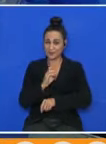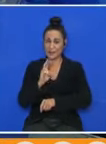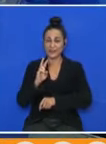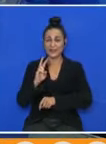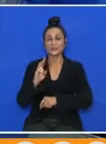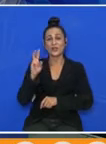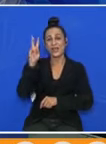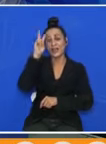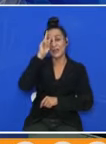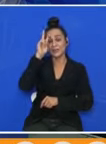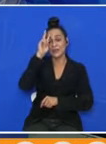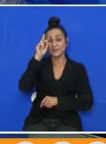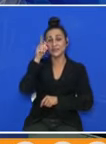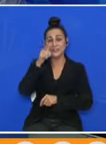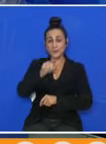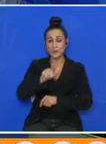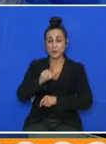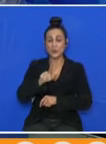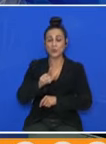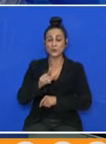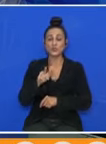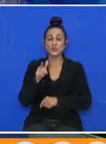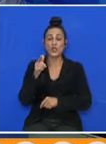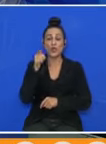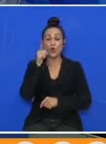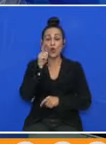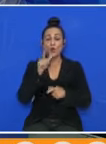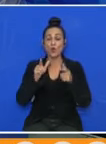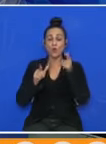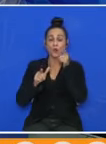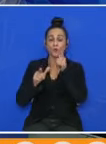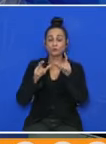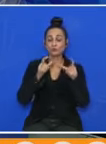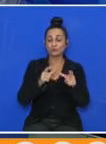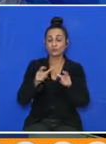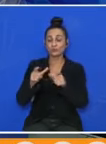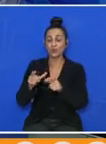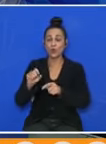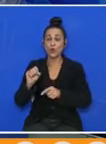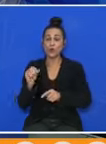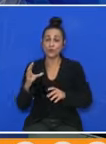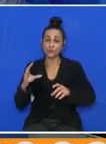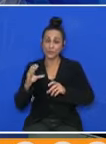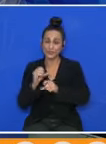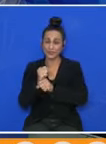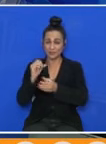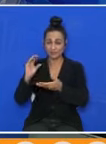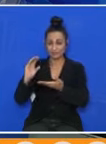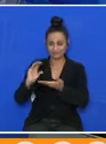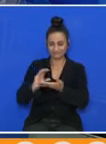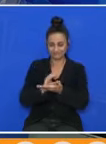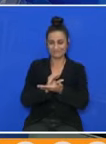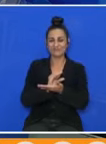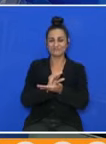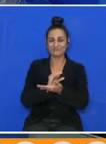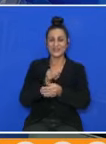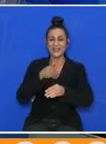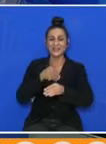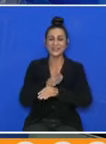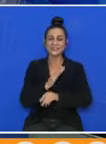validado. Lembrando, logo após a apuração, você poderá saber de onde são as apostas vencedoras ou se o prêmio está acumulado,